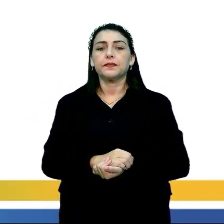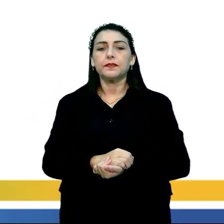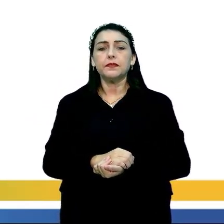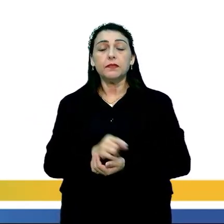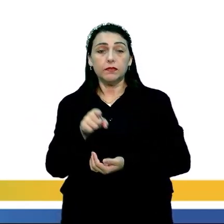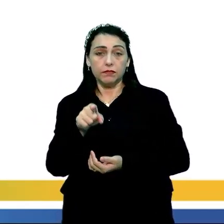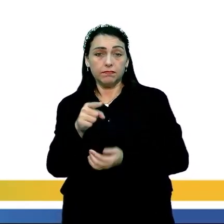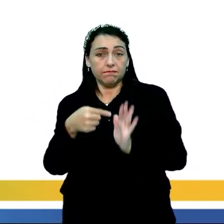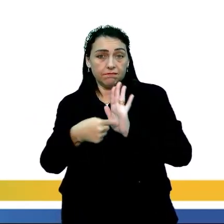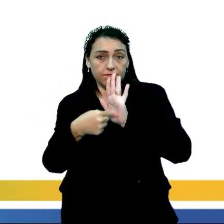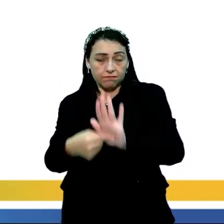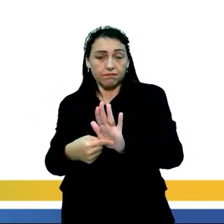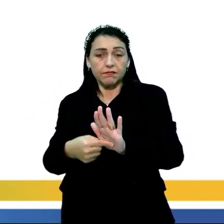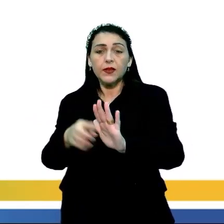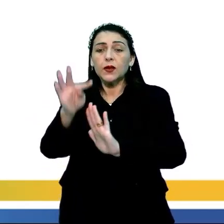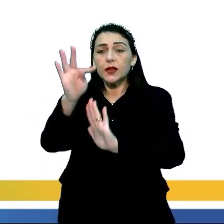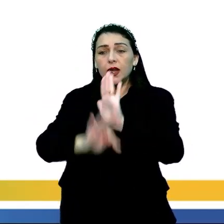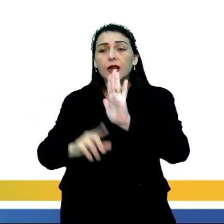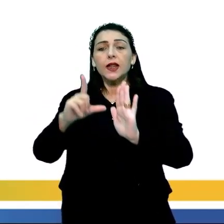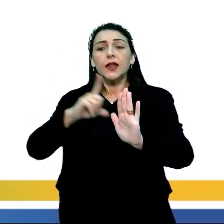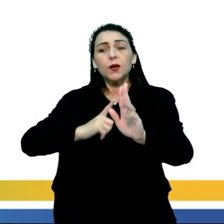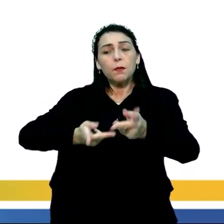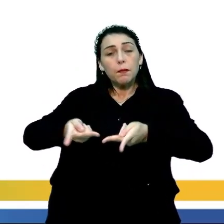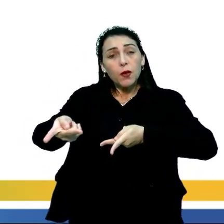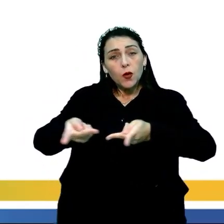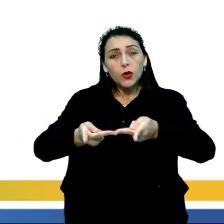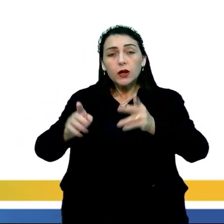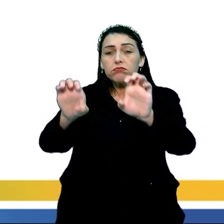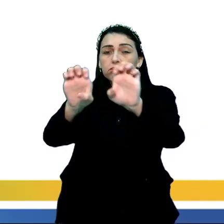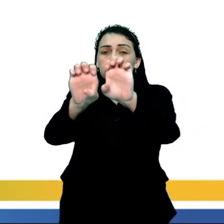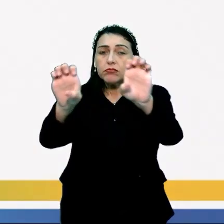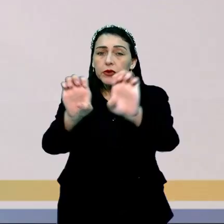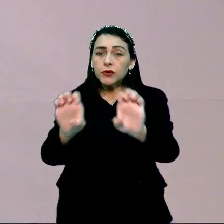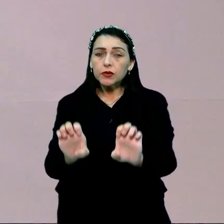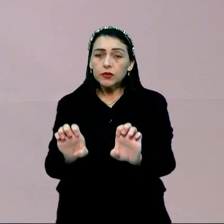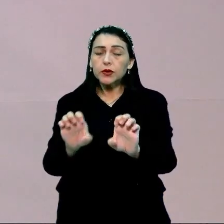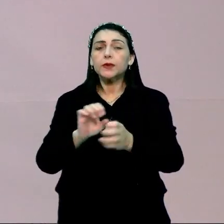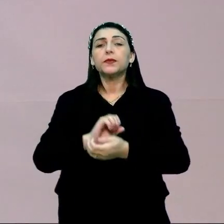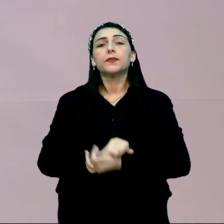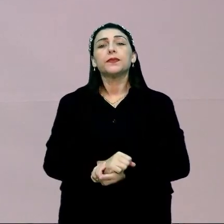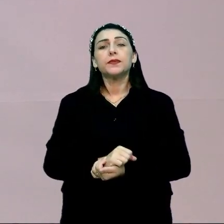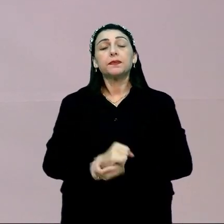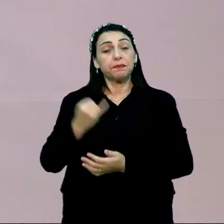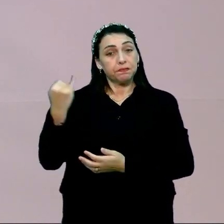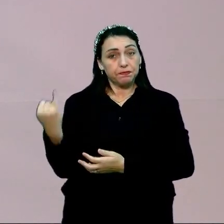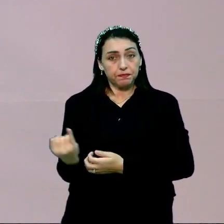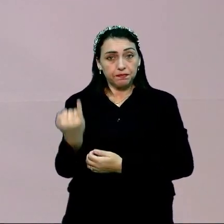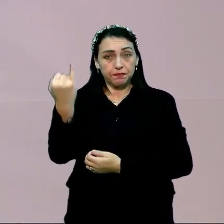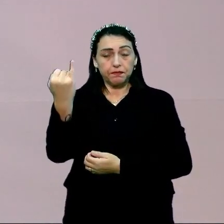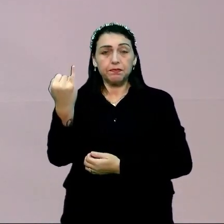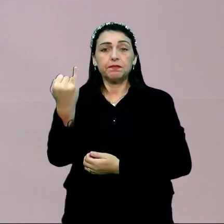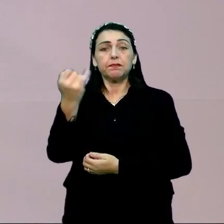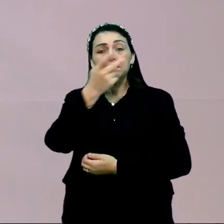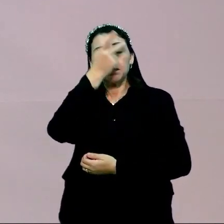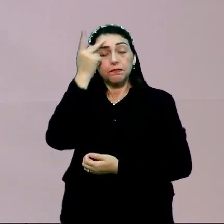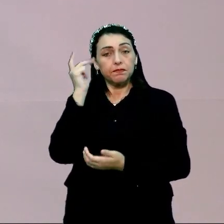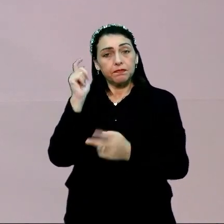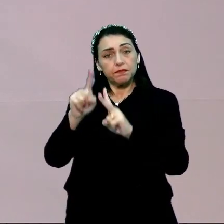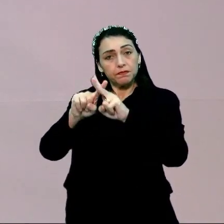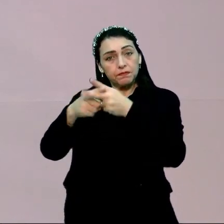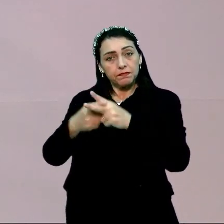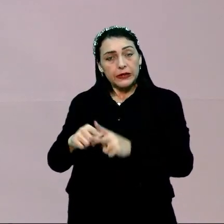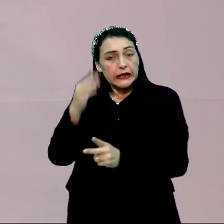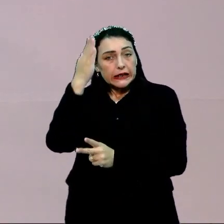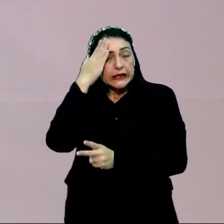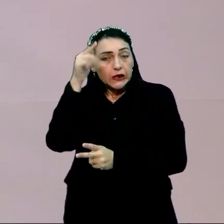Assim, você demonstra que seu texto possui um projeto, ou seja, um esqueleto. É importante que o corretor ele compreenda que